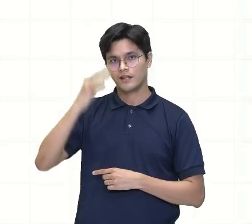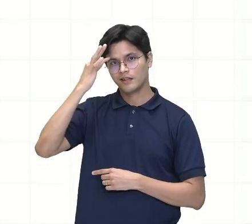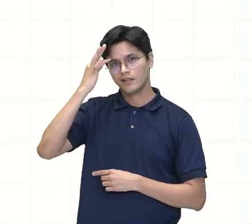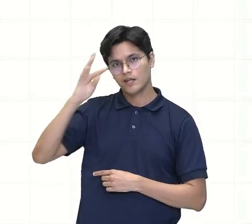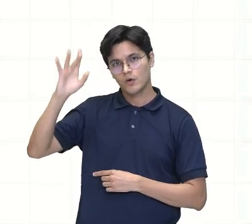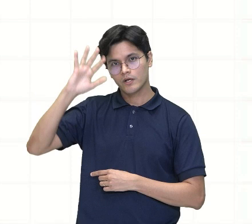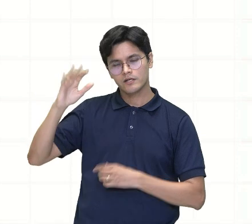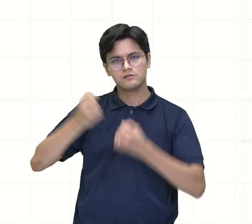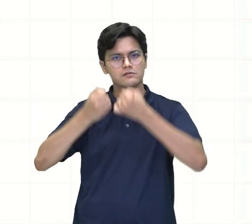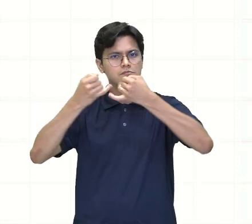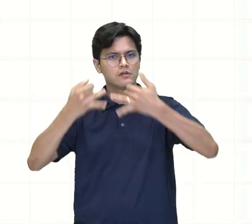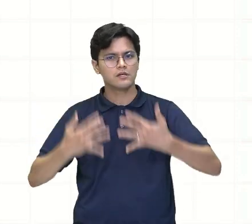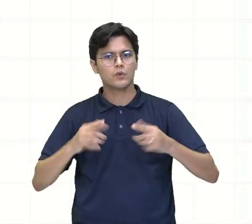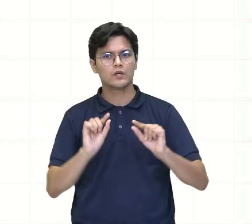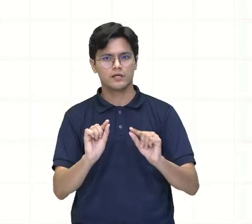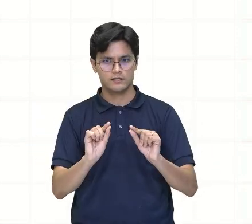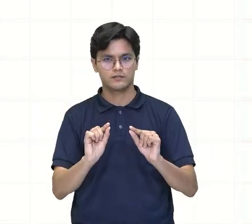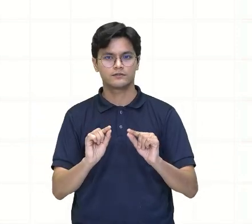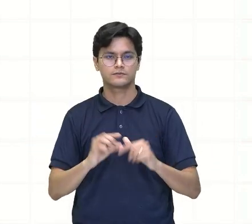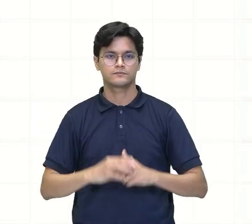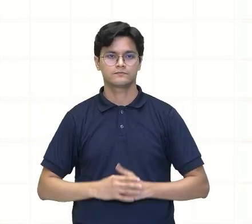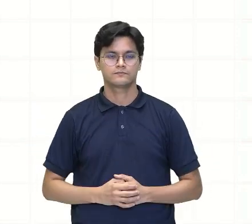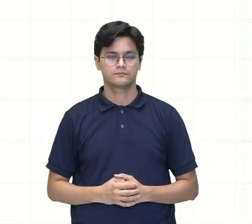né, ela vai afirmar o seguinte: